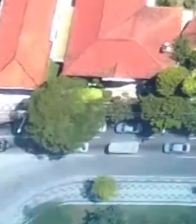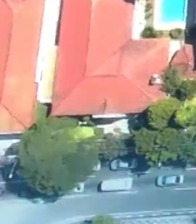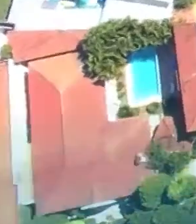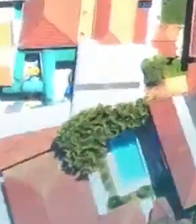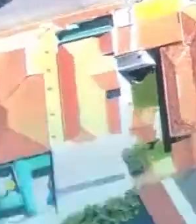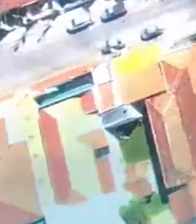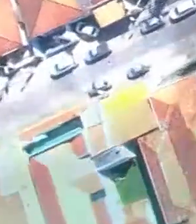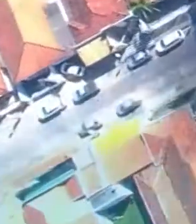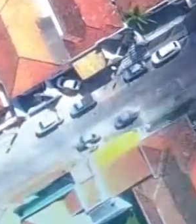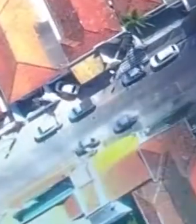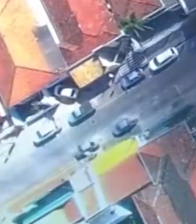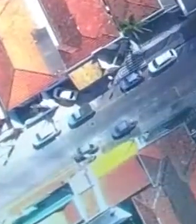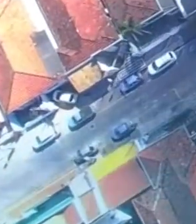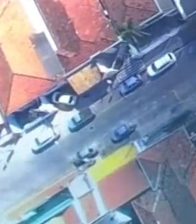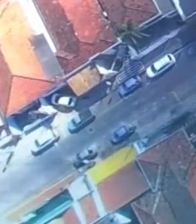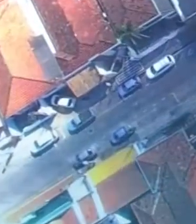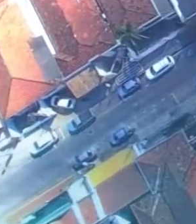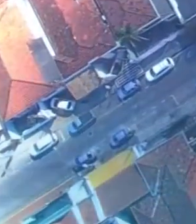E